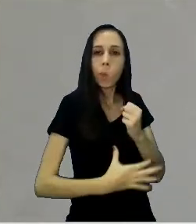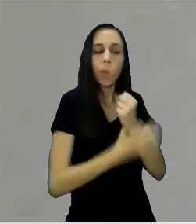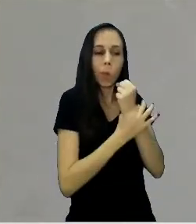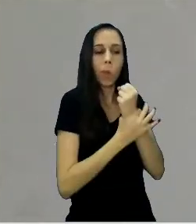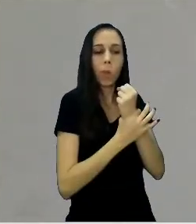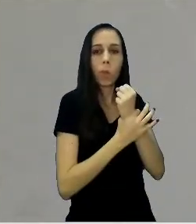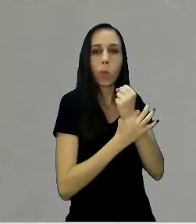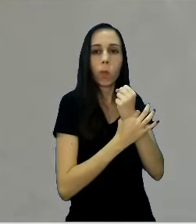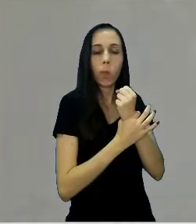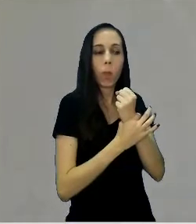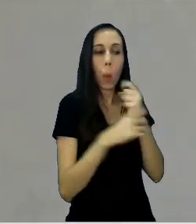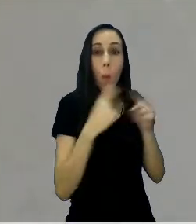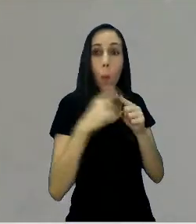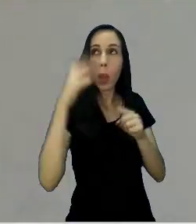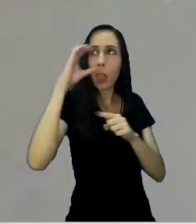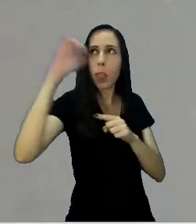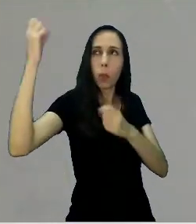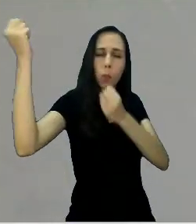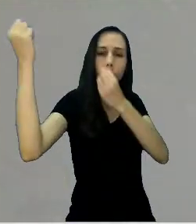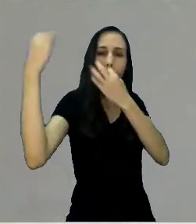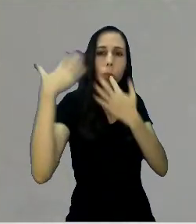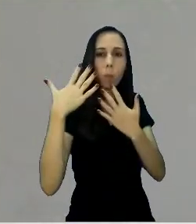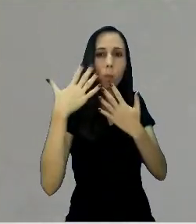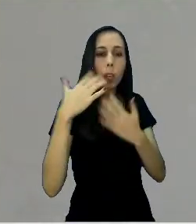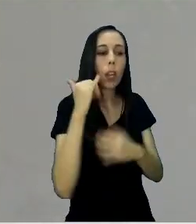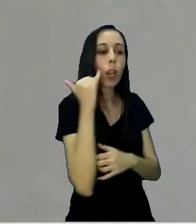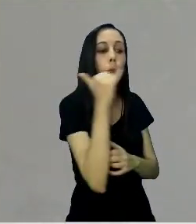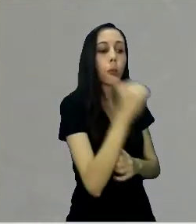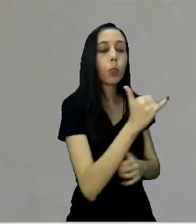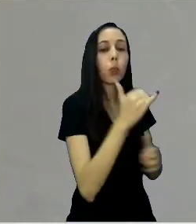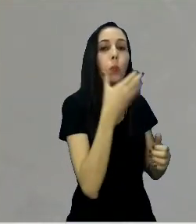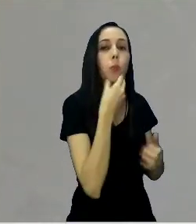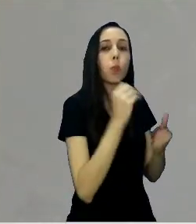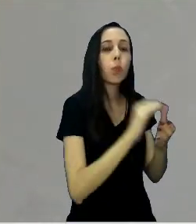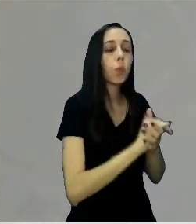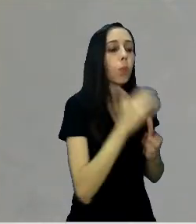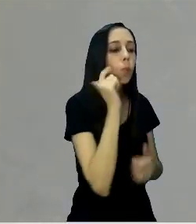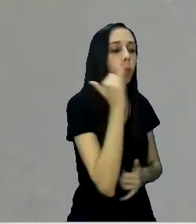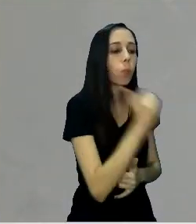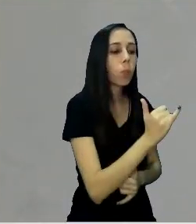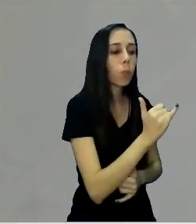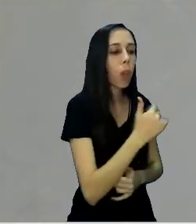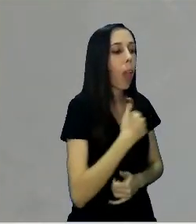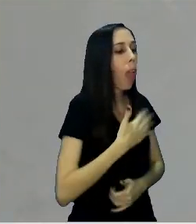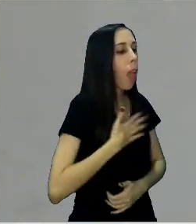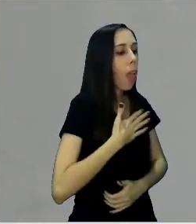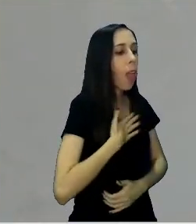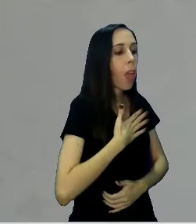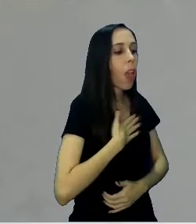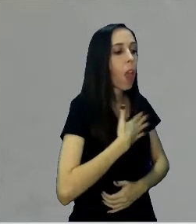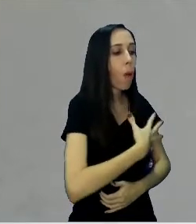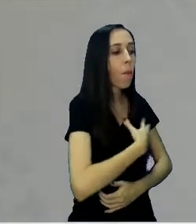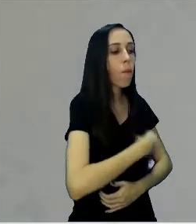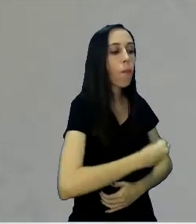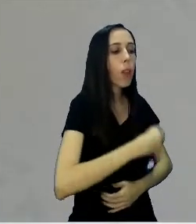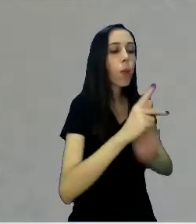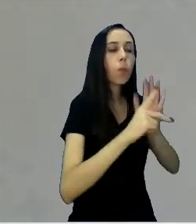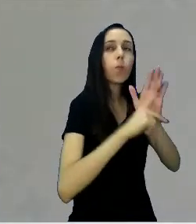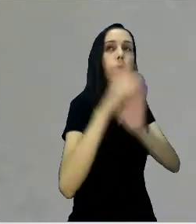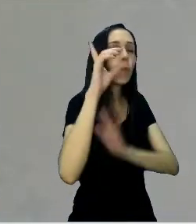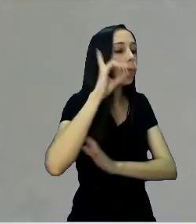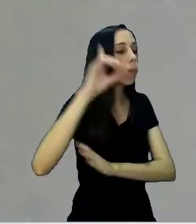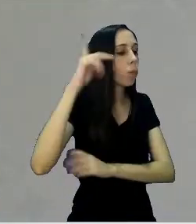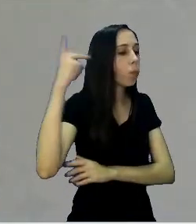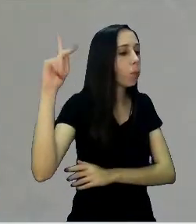firme, naquela firmeza que Deus dá. Ela disse para ele: eu sou filha amada